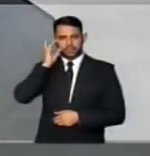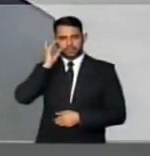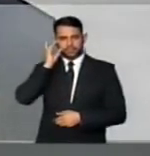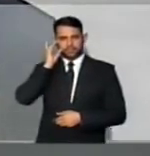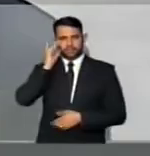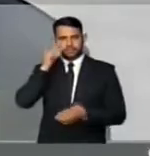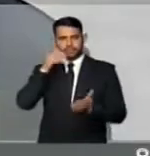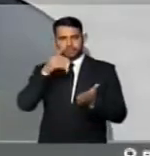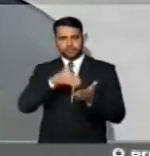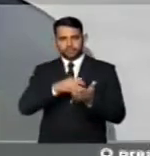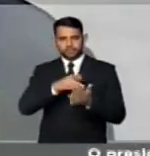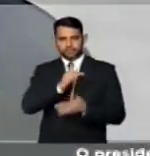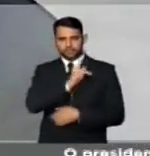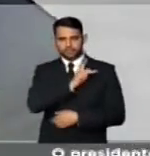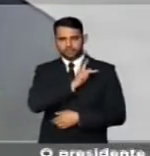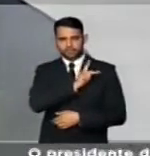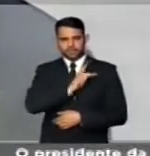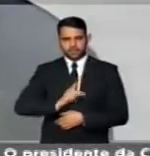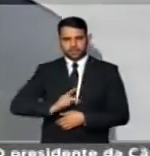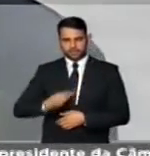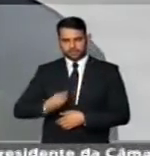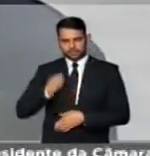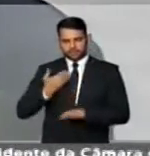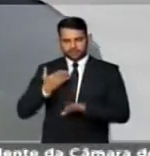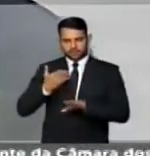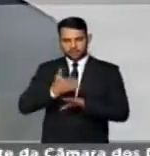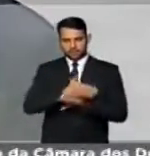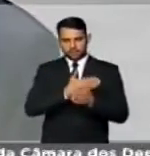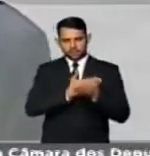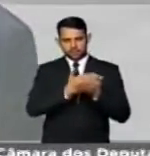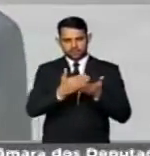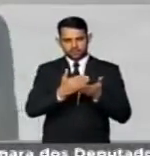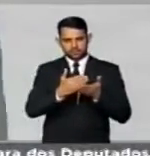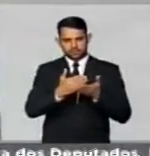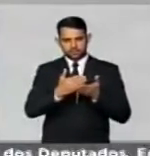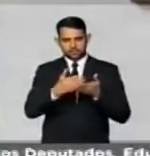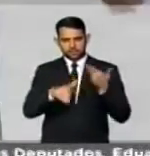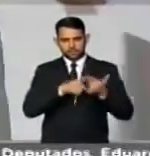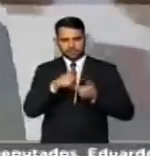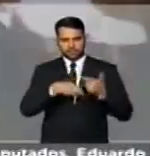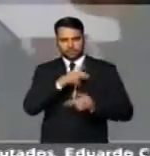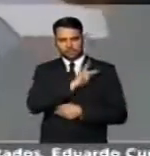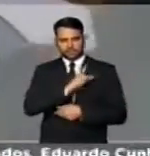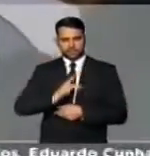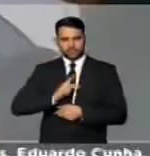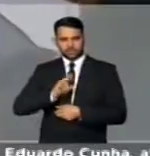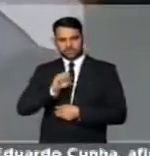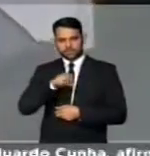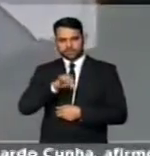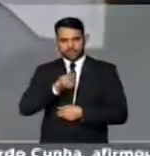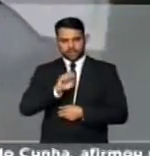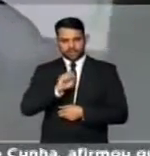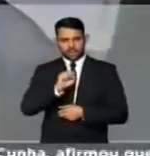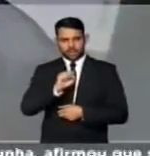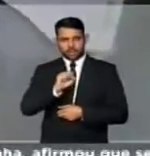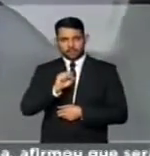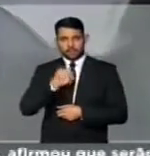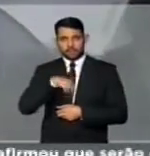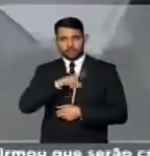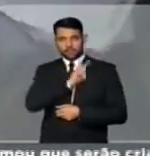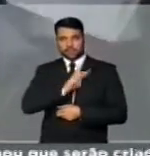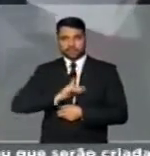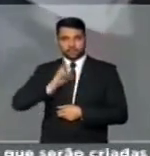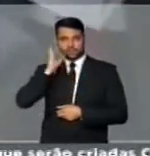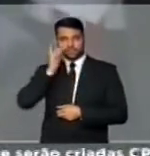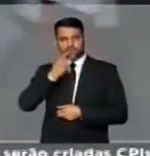o último presidente que teve aqui no início dos trabalhos foi o Sarney. O presidente Dilma veio aqui colocar sua